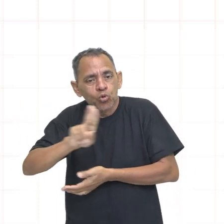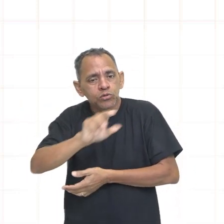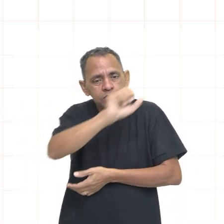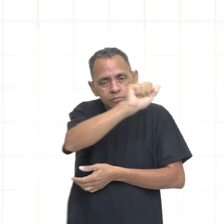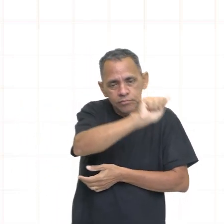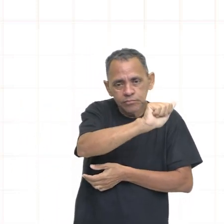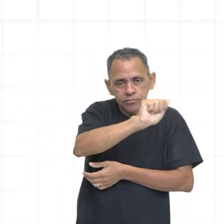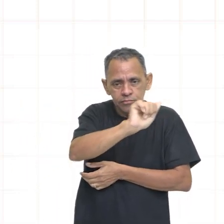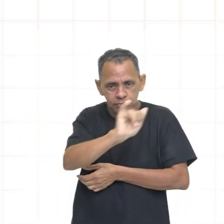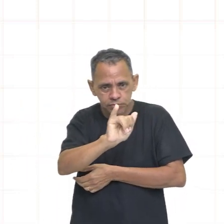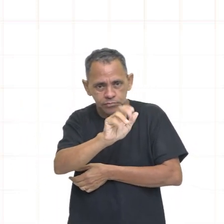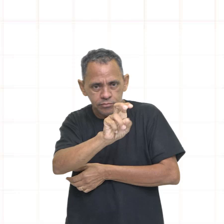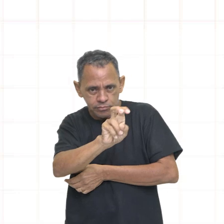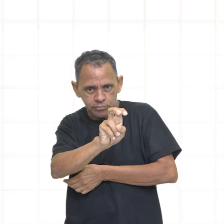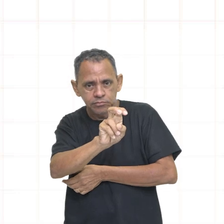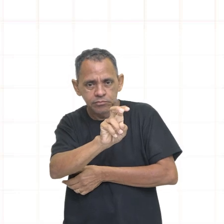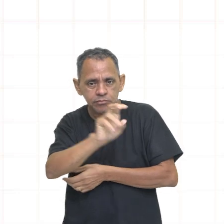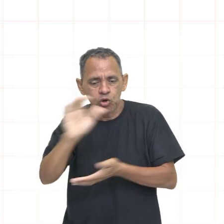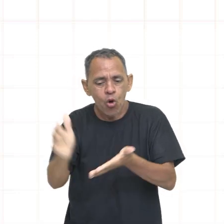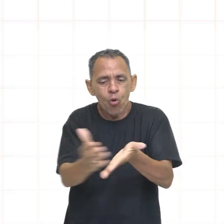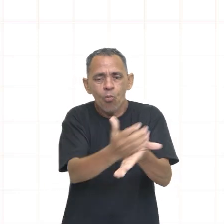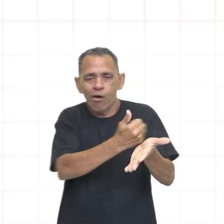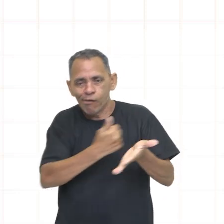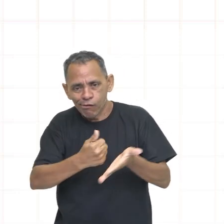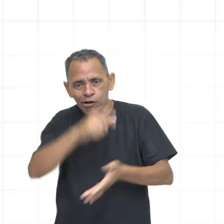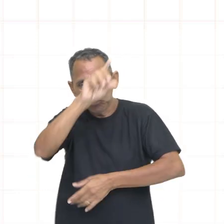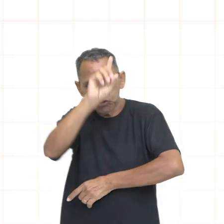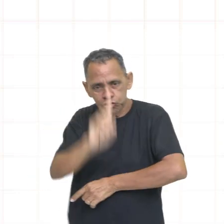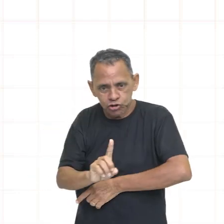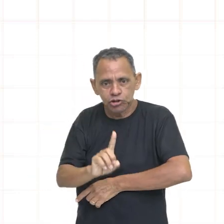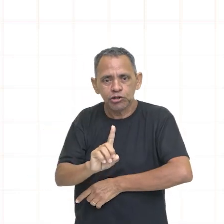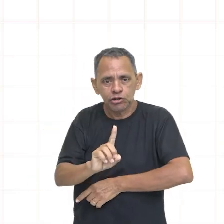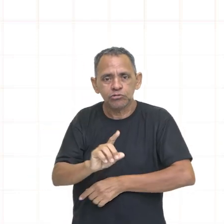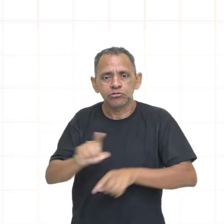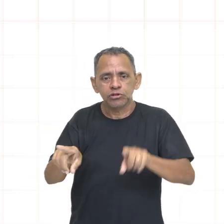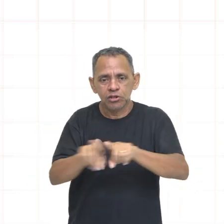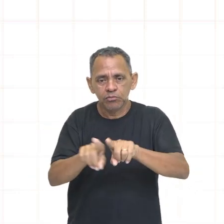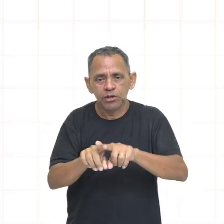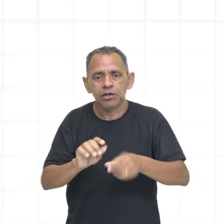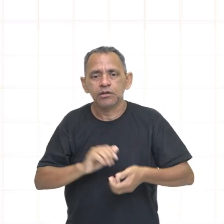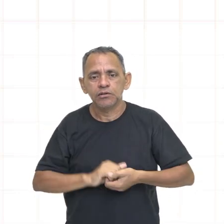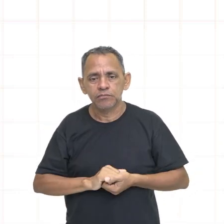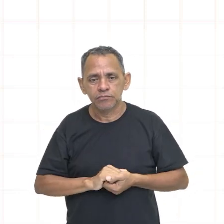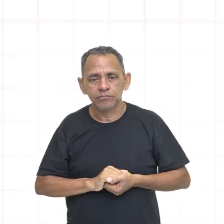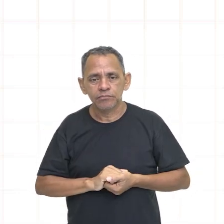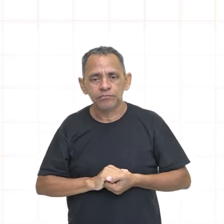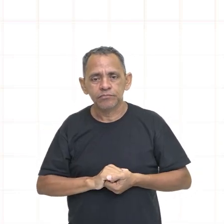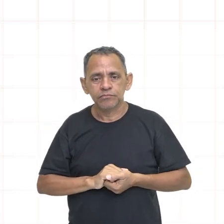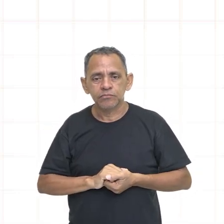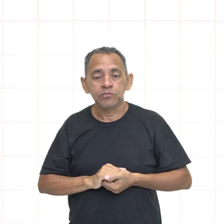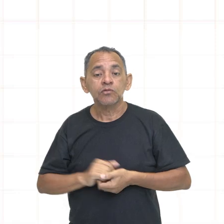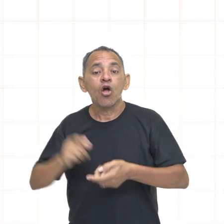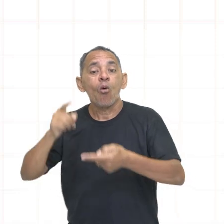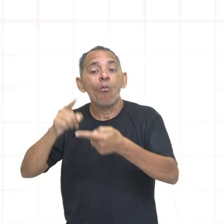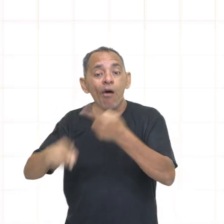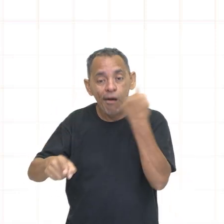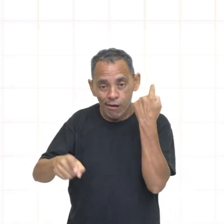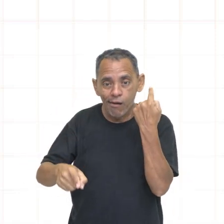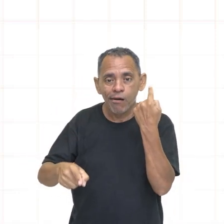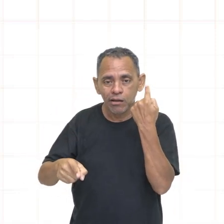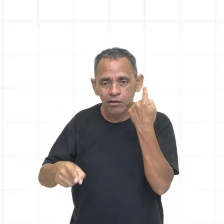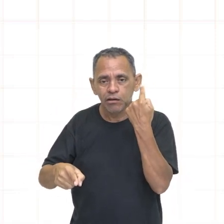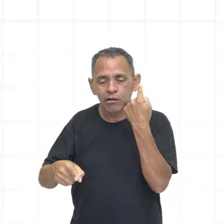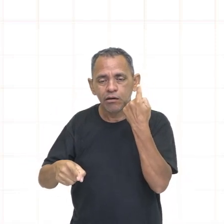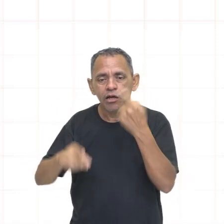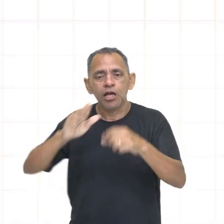a suspensão de garantias constitucionais e a censura à imprensa, repressão da oposição